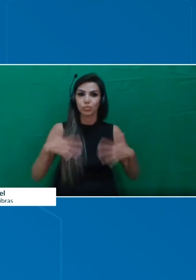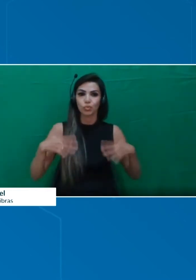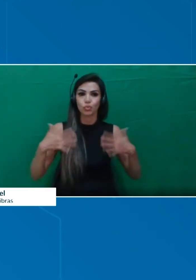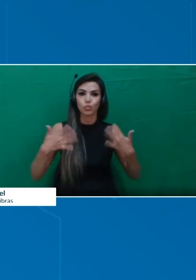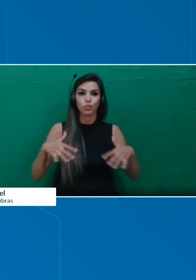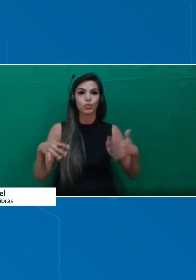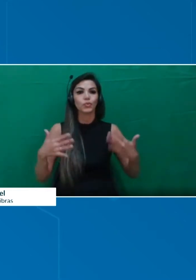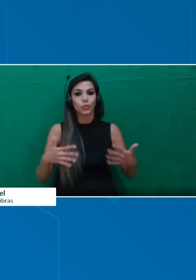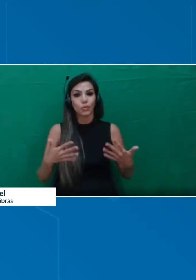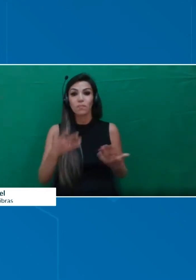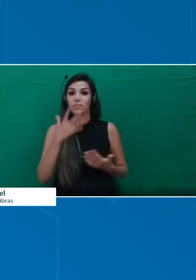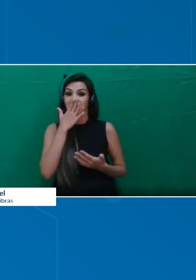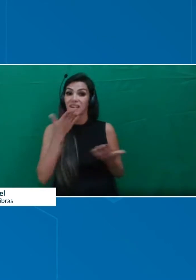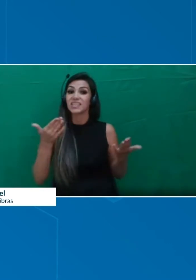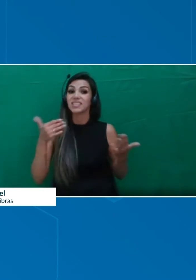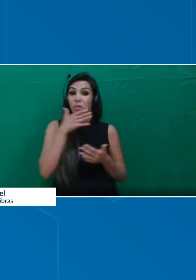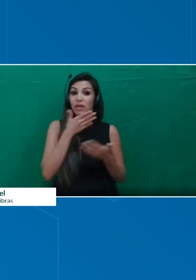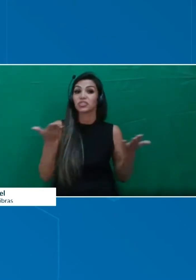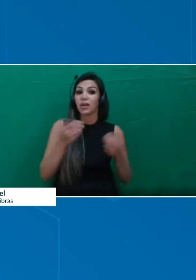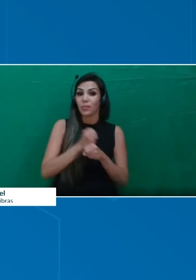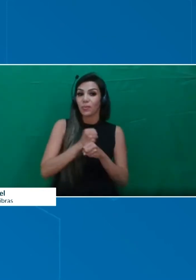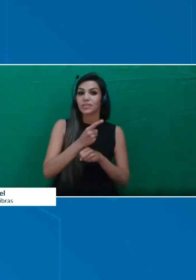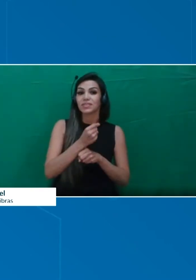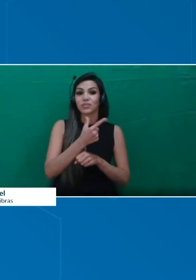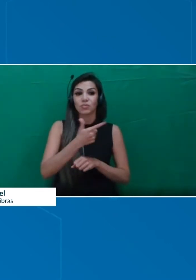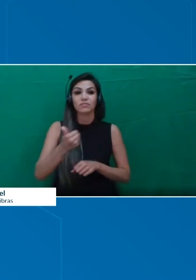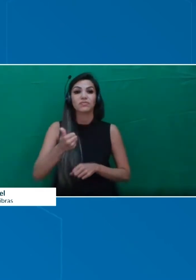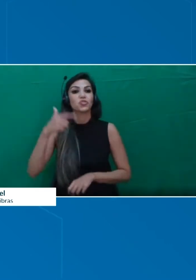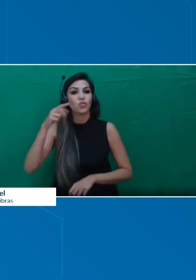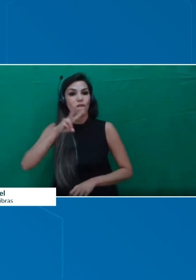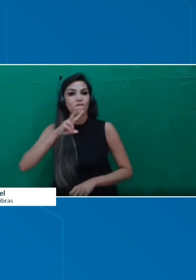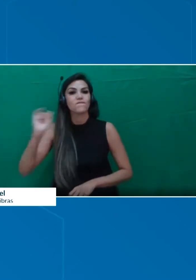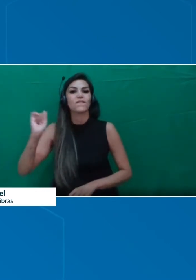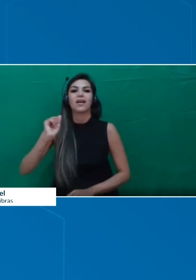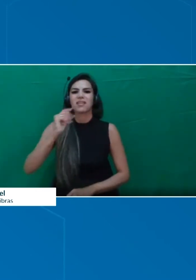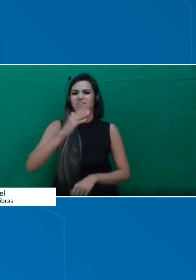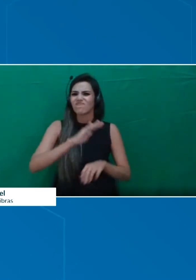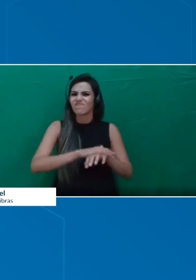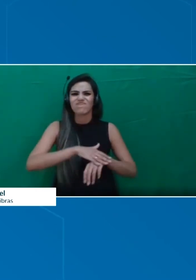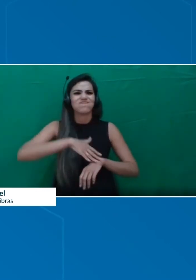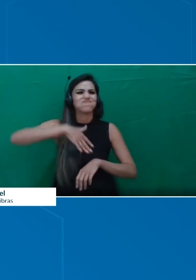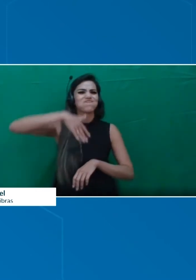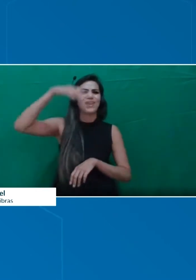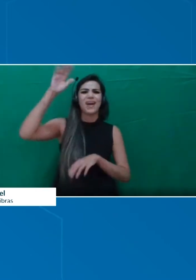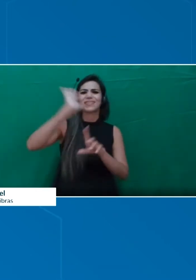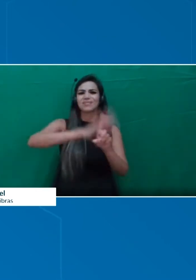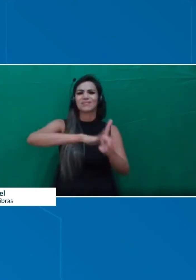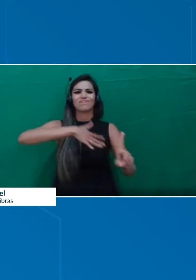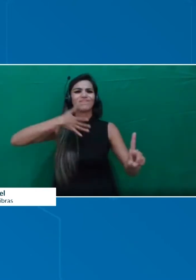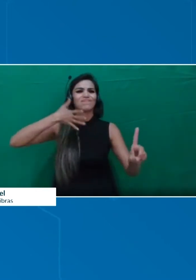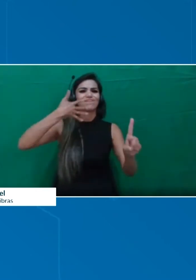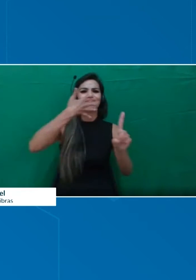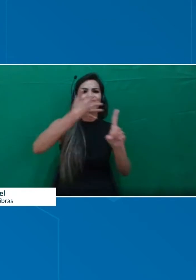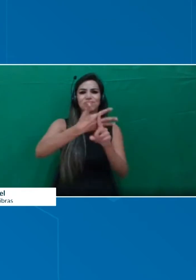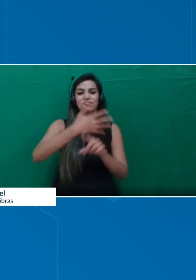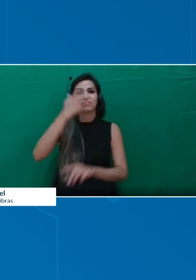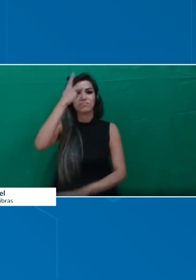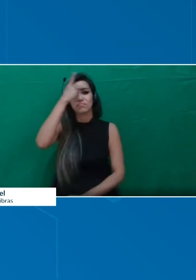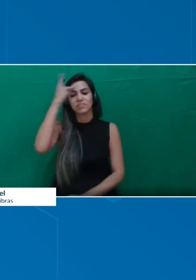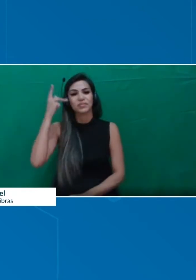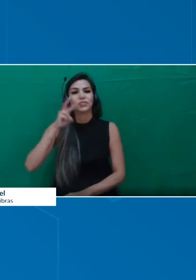das centenas de milhares de pessoas acessando a UFG para conhecer os cursos,